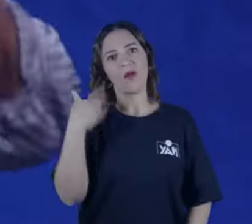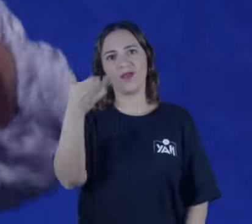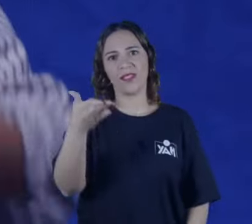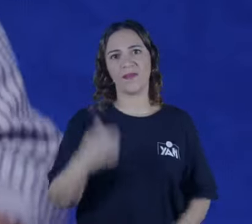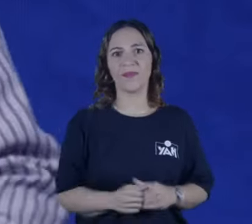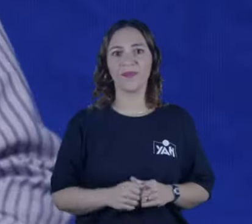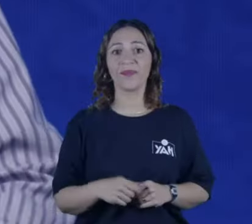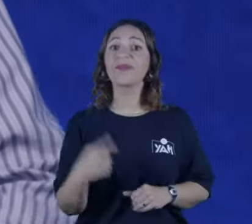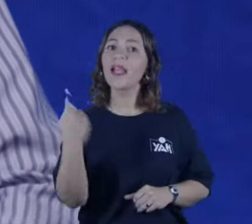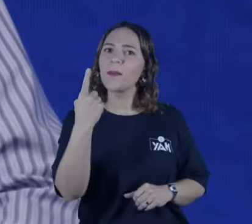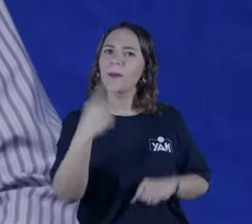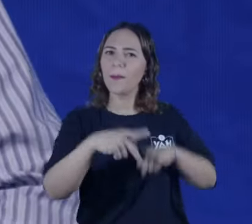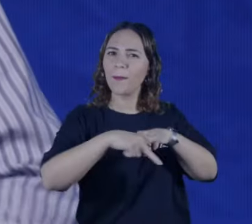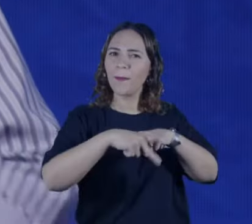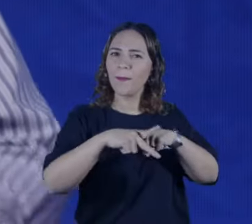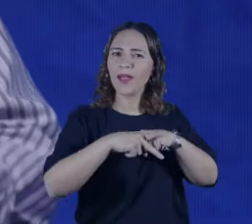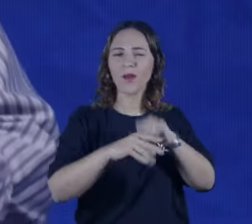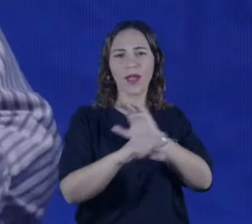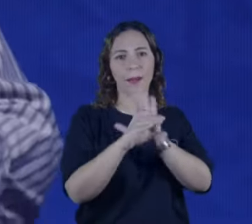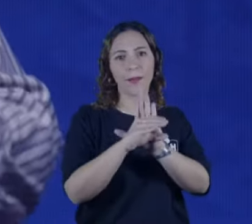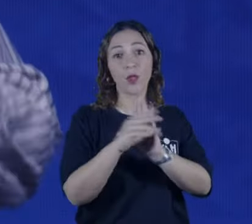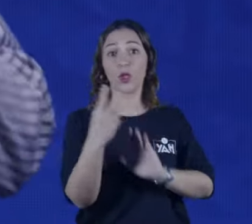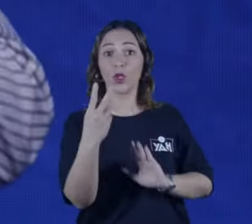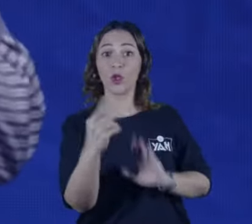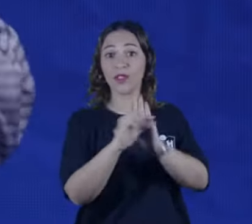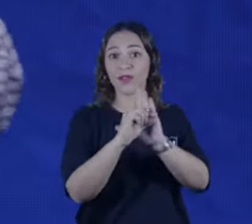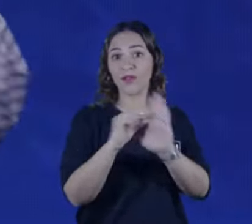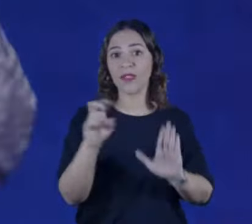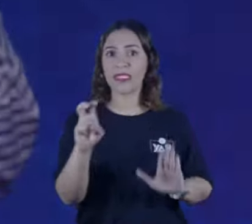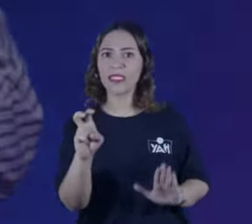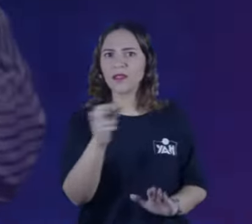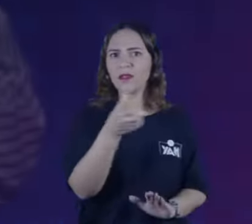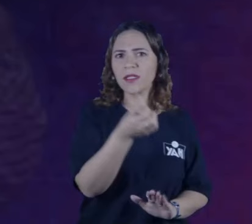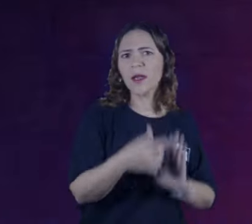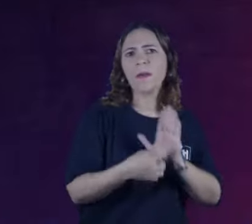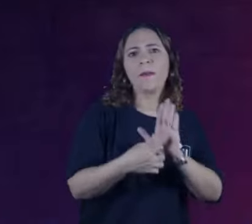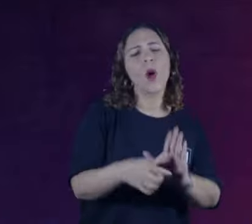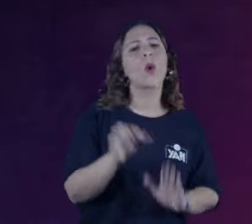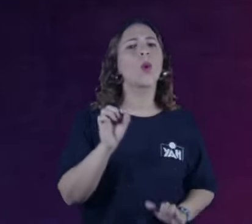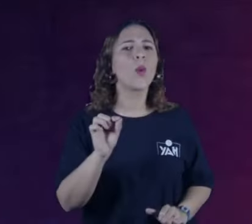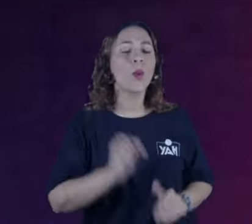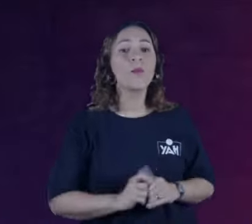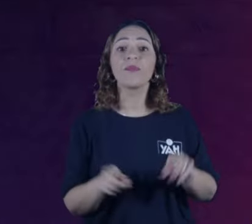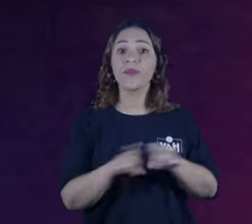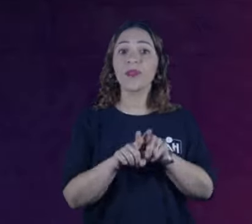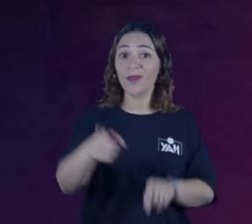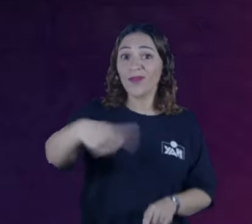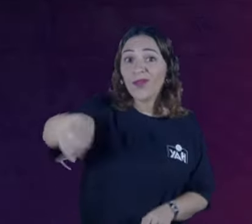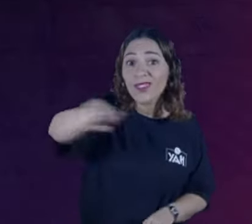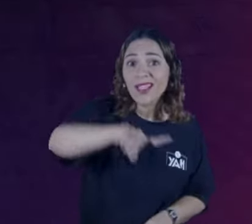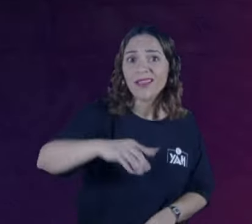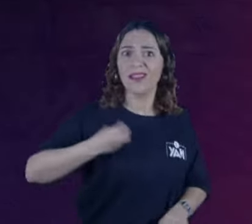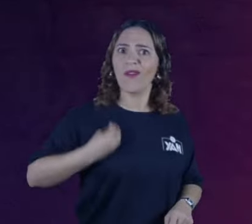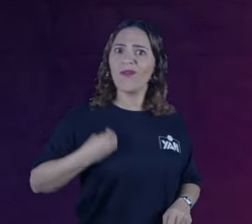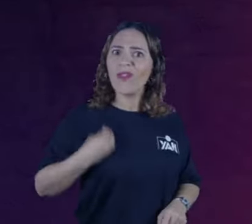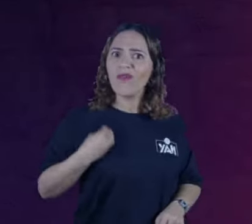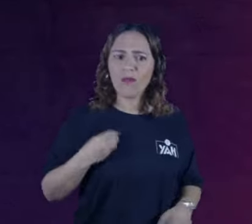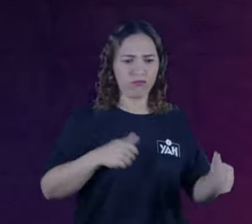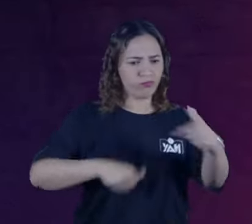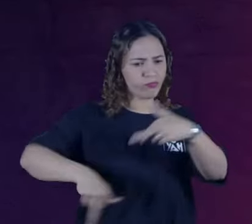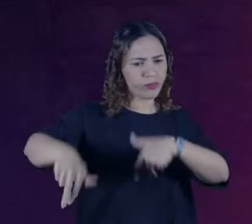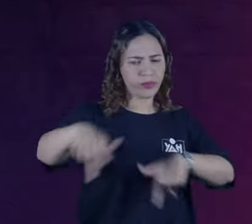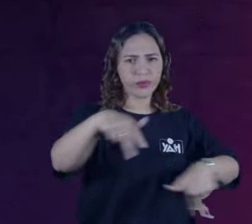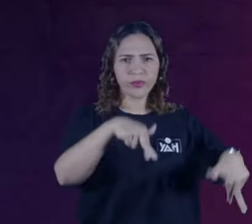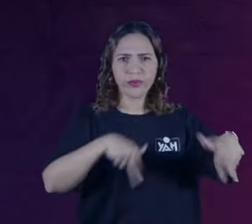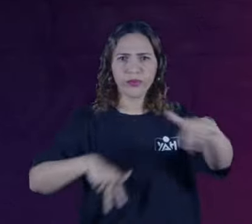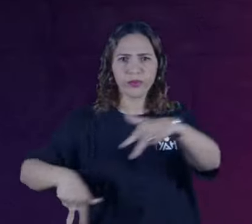Pedro 2, 5 e 6, a Bíblia diz assim: também vós mesmos, como pedras que vivem,